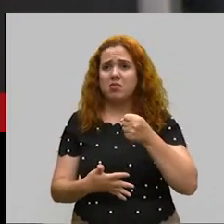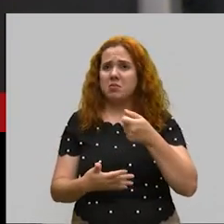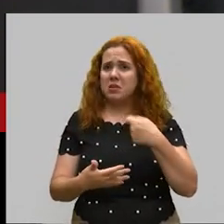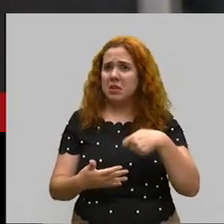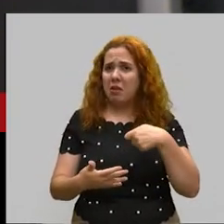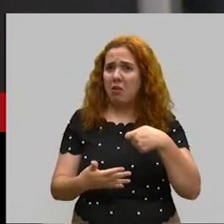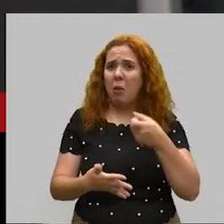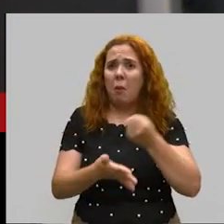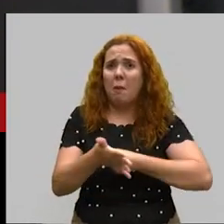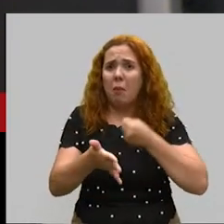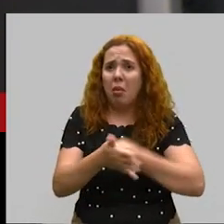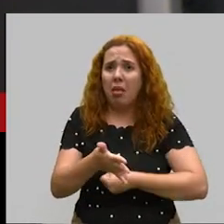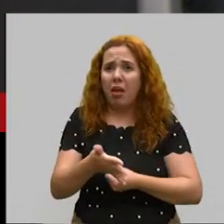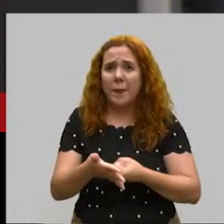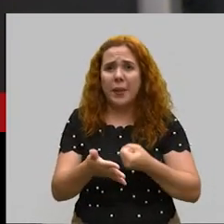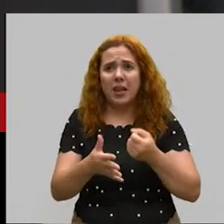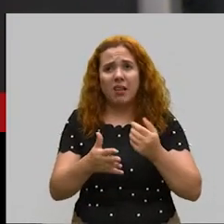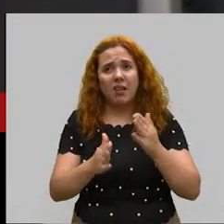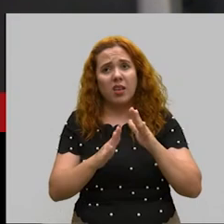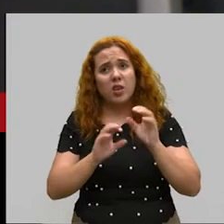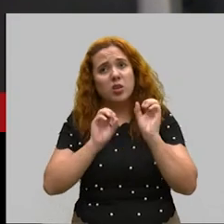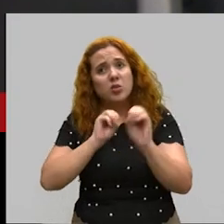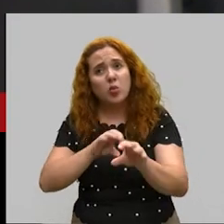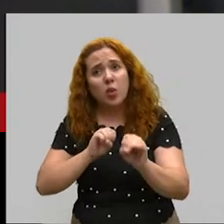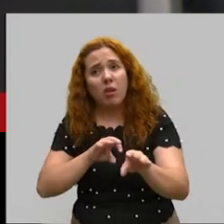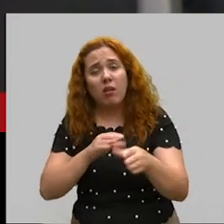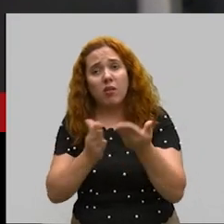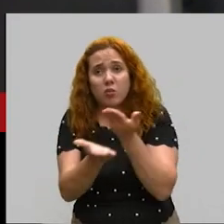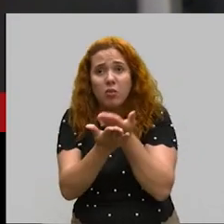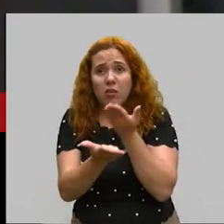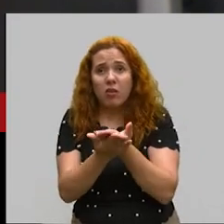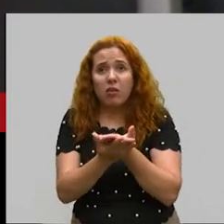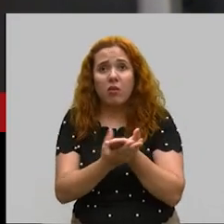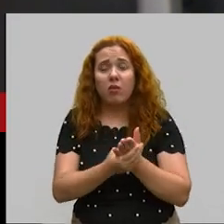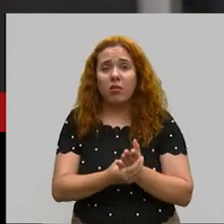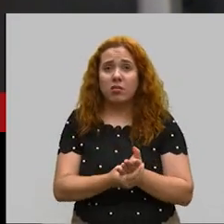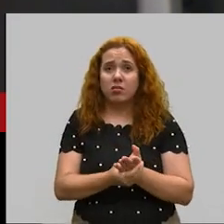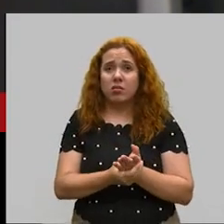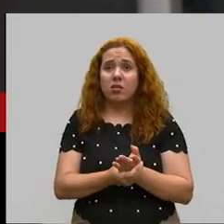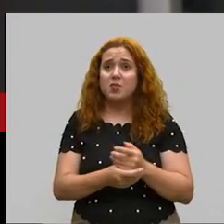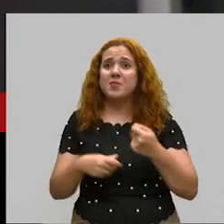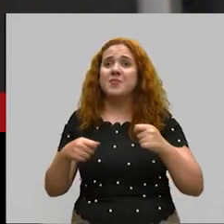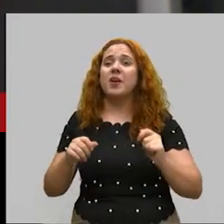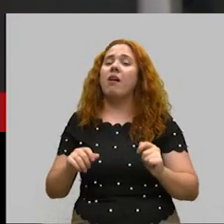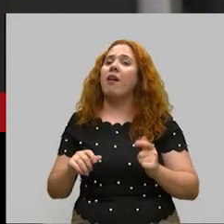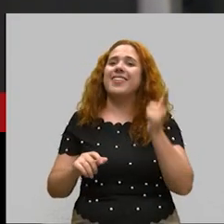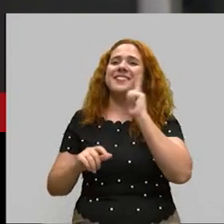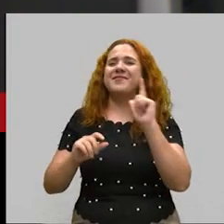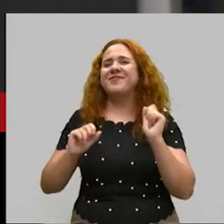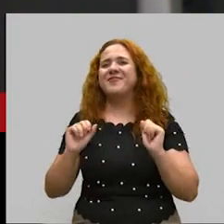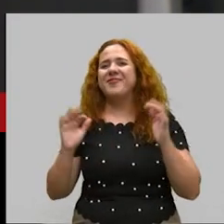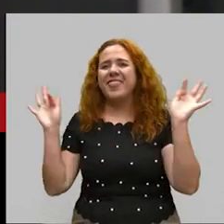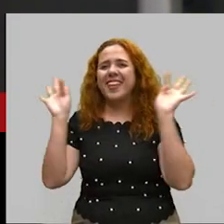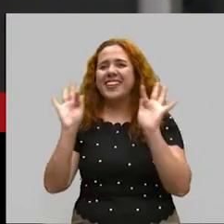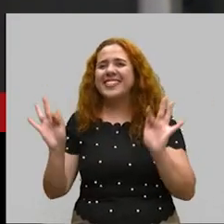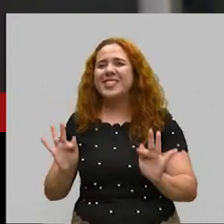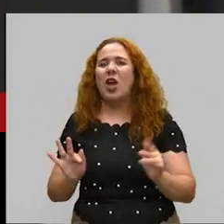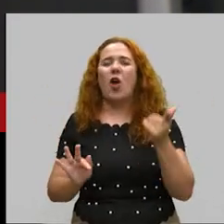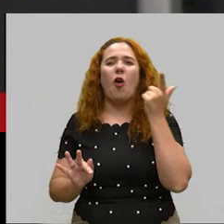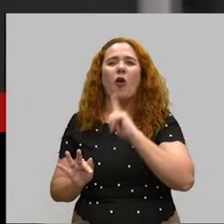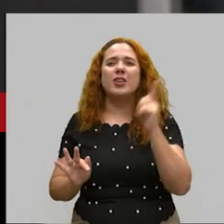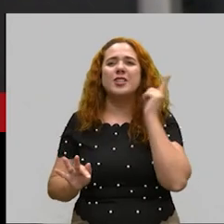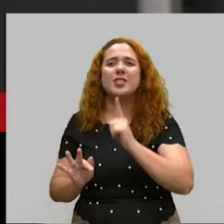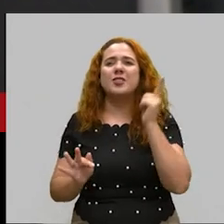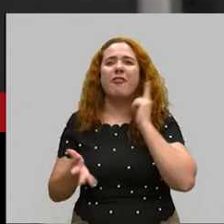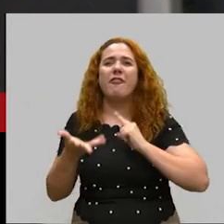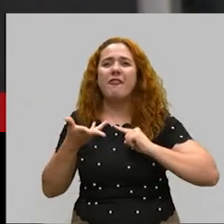básico né a gente comemora muita conquista porque a gente já lutou muito E